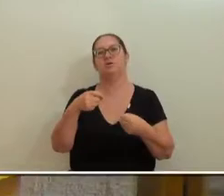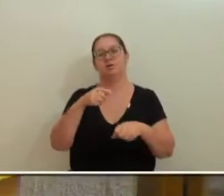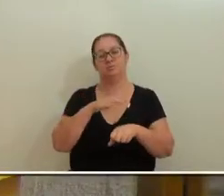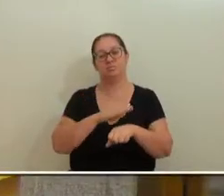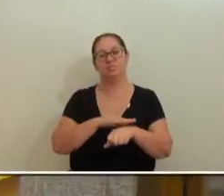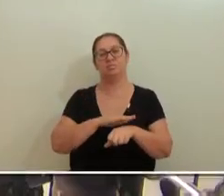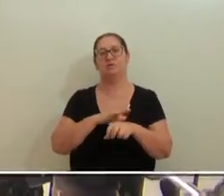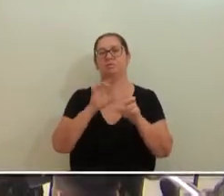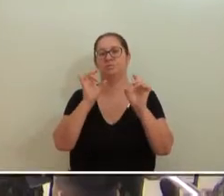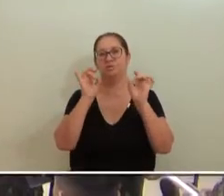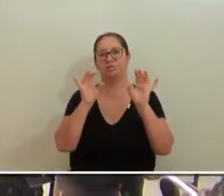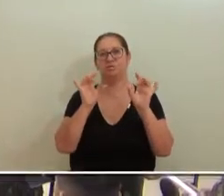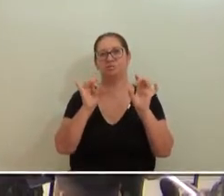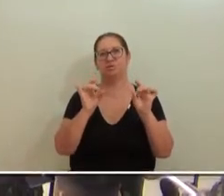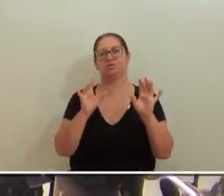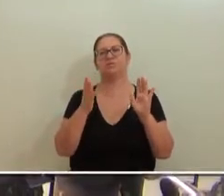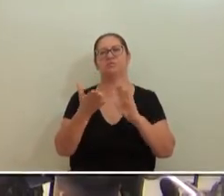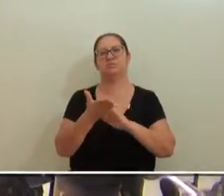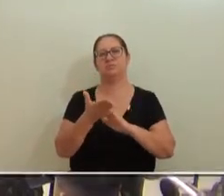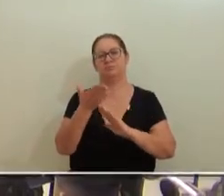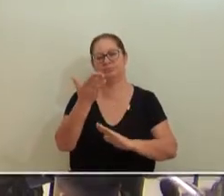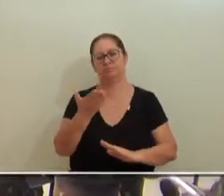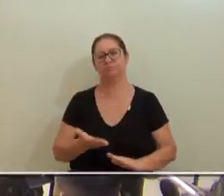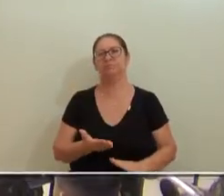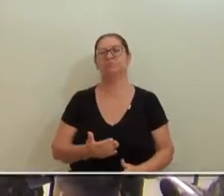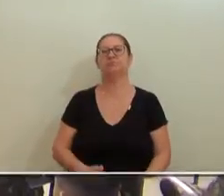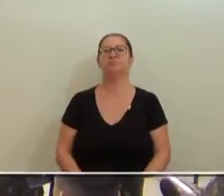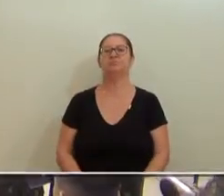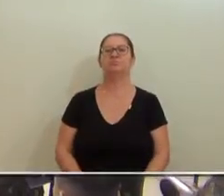momento especial. Nossos aplausos.